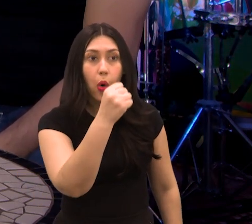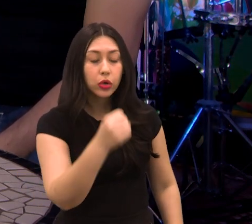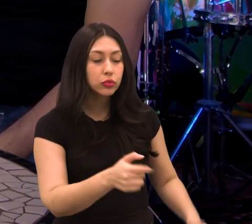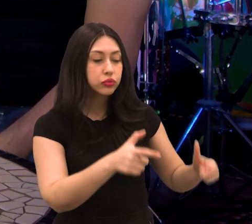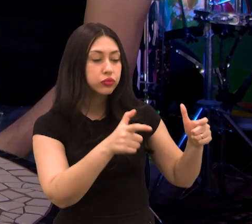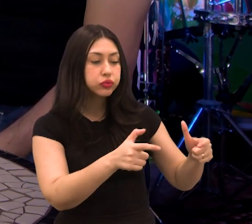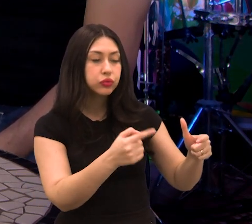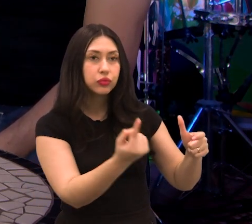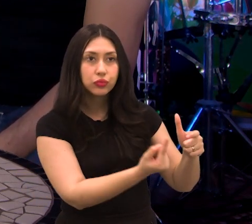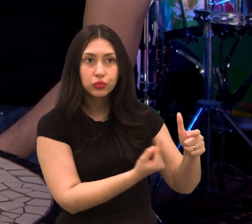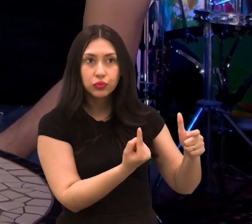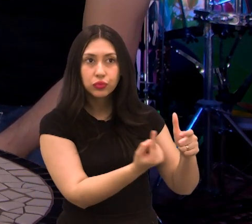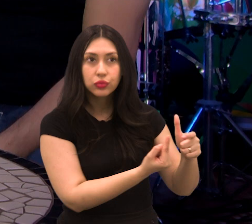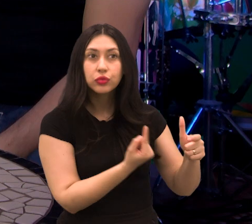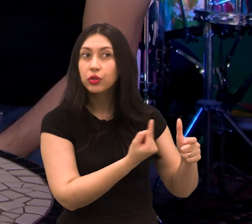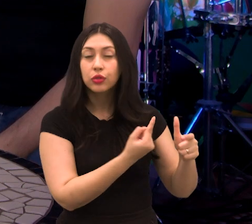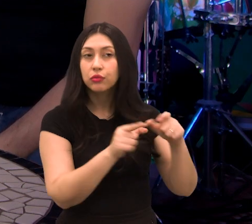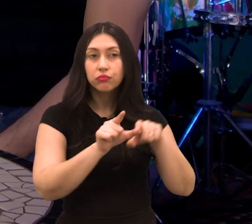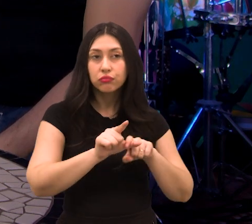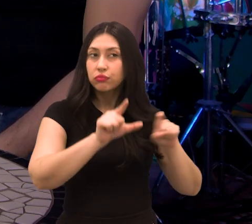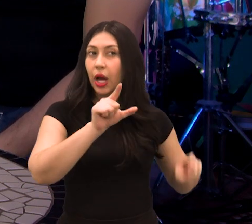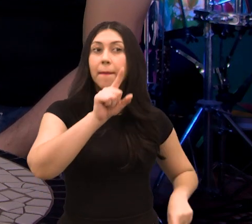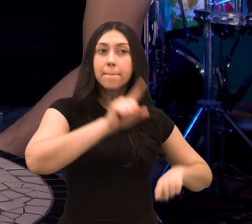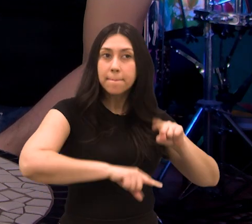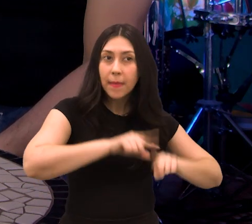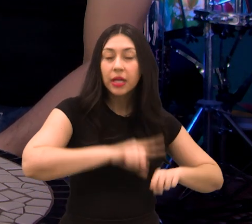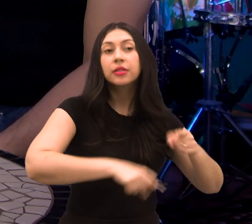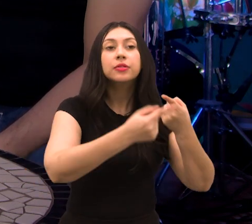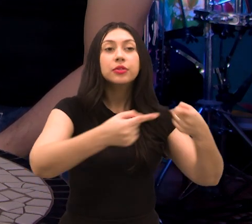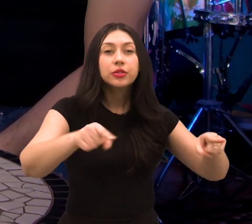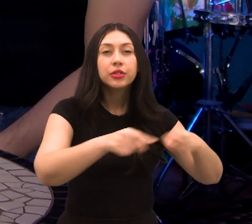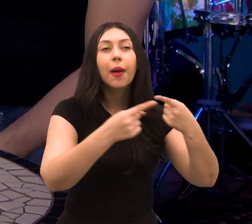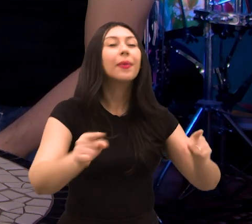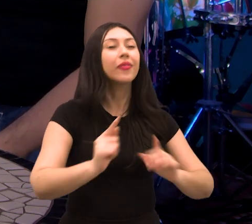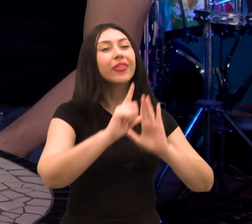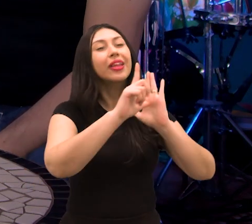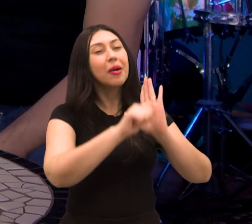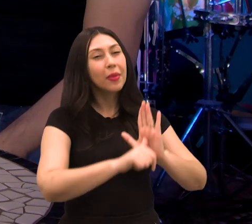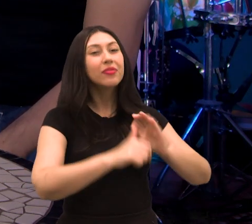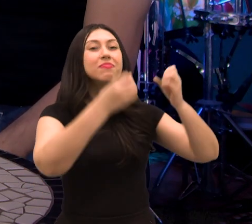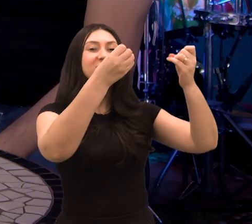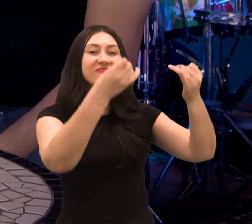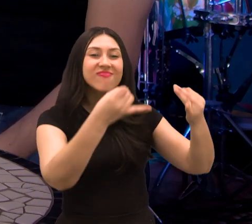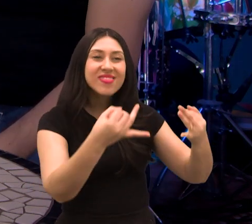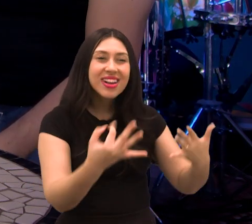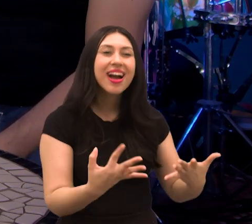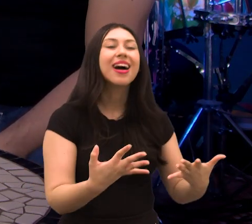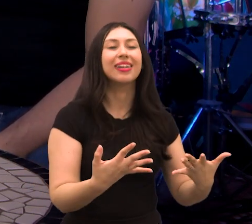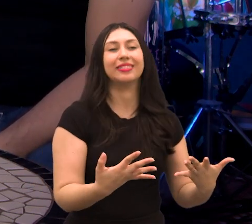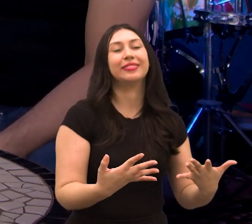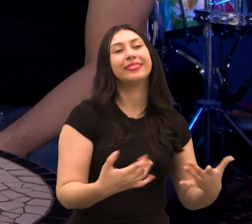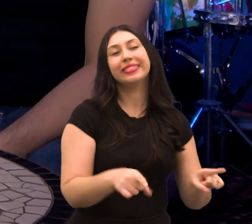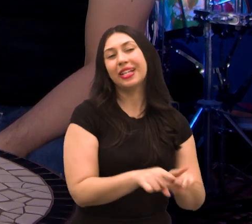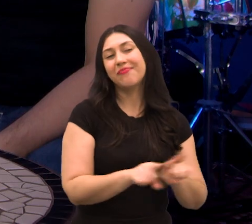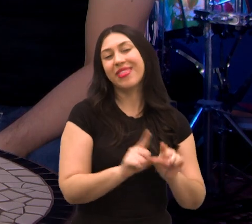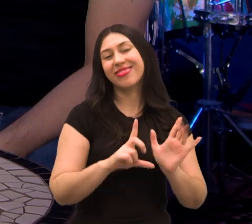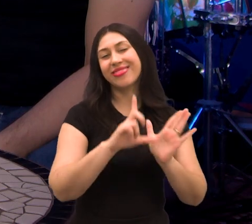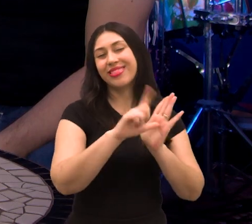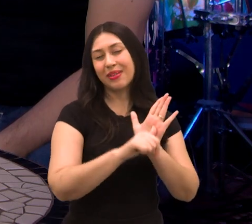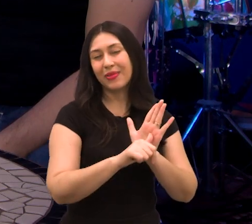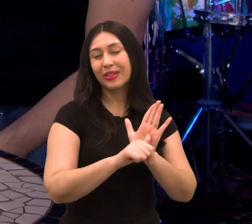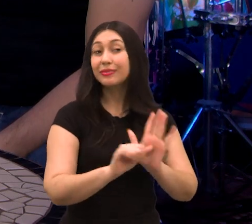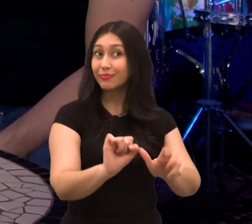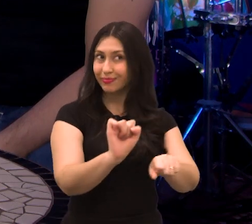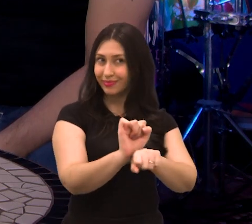discos independentes, 8, né, materiais musicais independentes. Então a gente vai falar sobre isso ainda, vai contar um pouquinho mais no